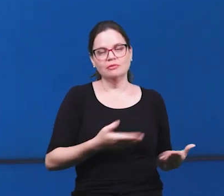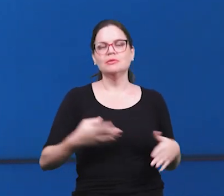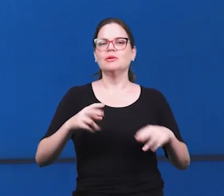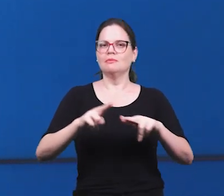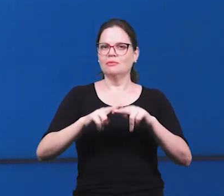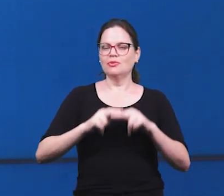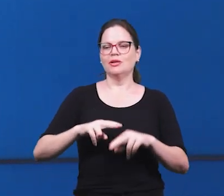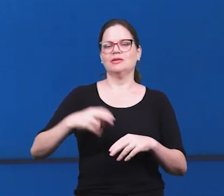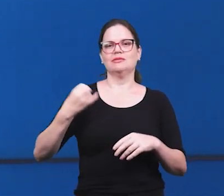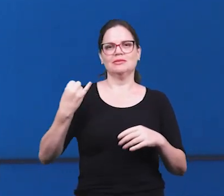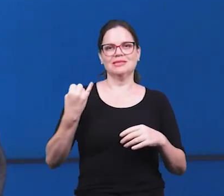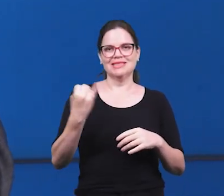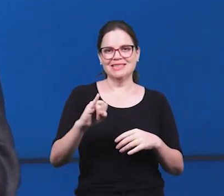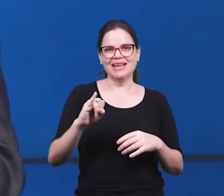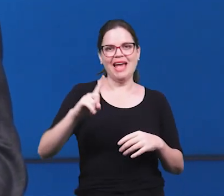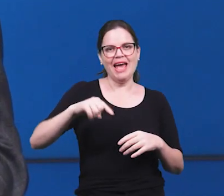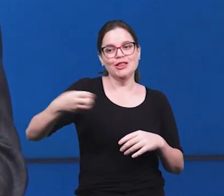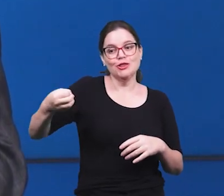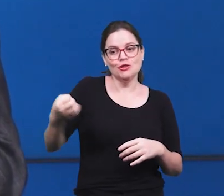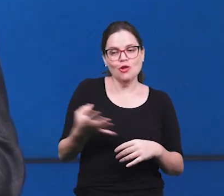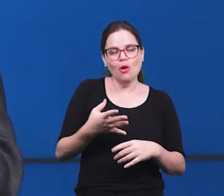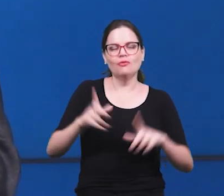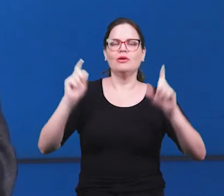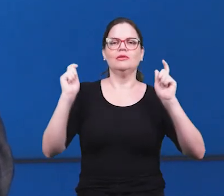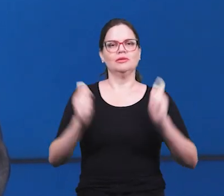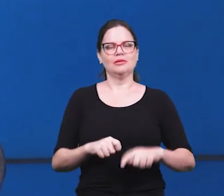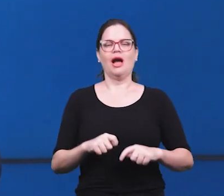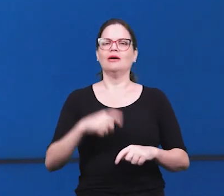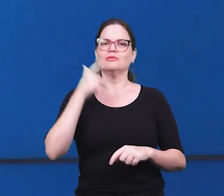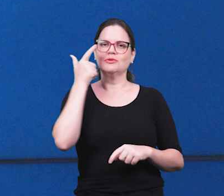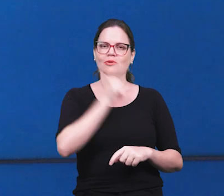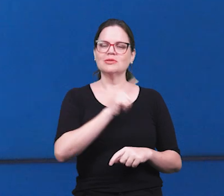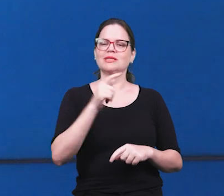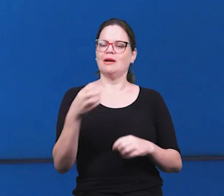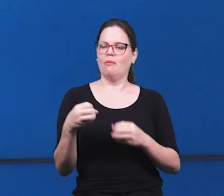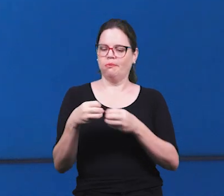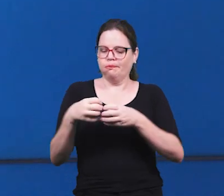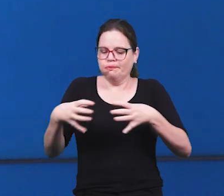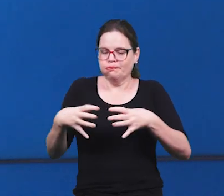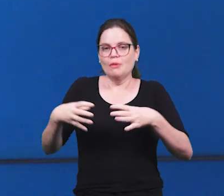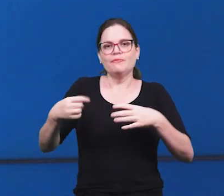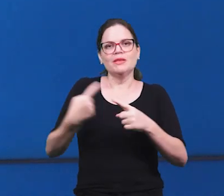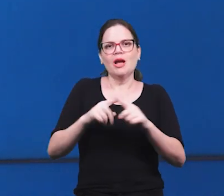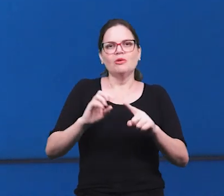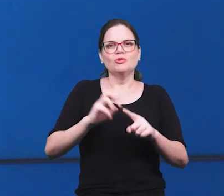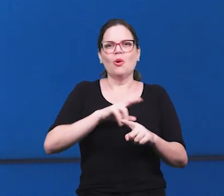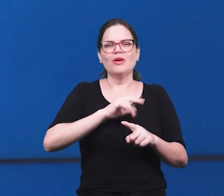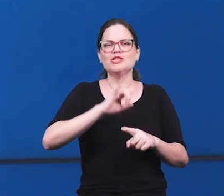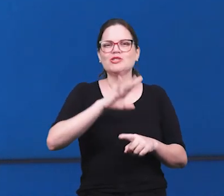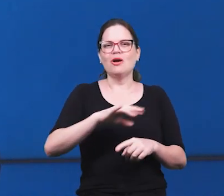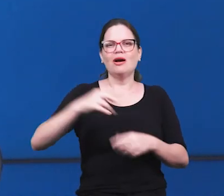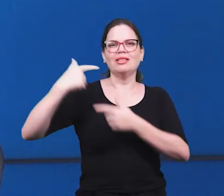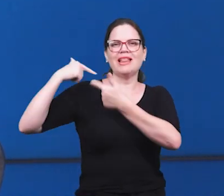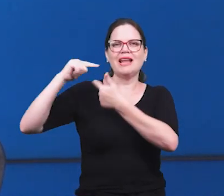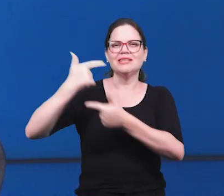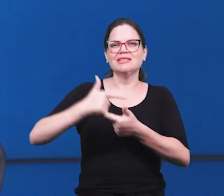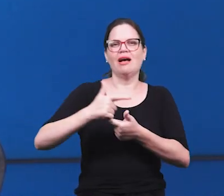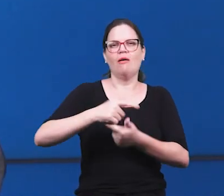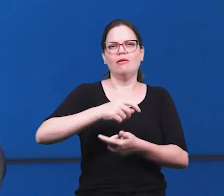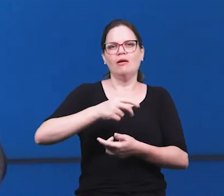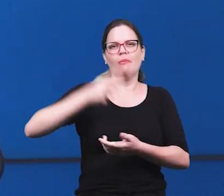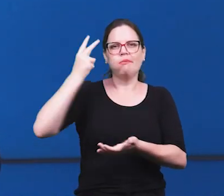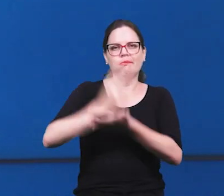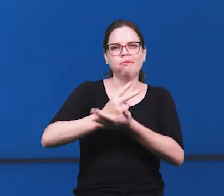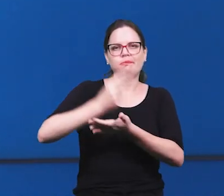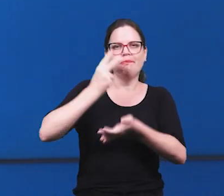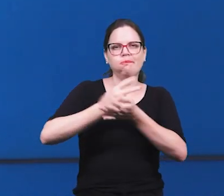nossa preocupação foi exatamente essa, de não estarmos ligados a um movimento, simplesmente um movimento de renovação